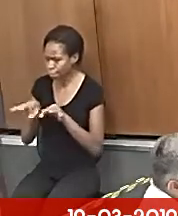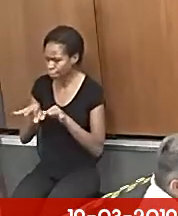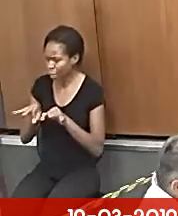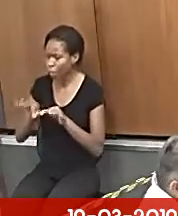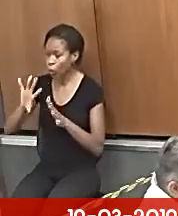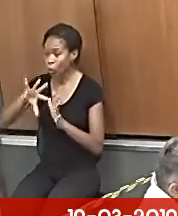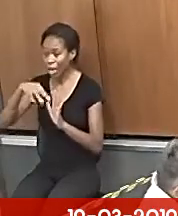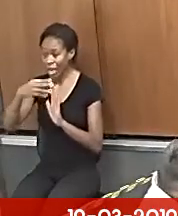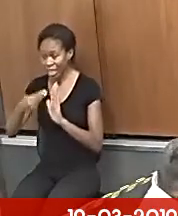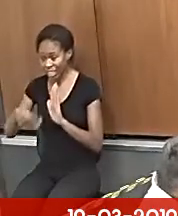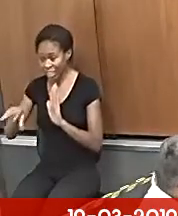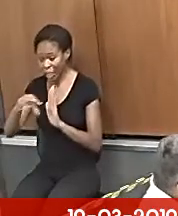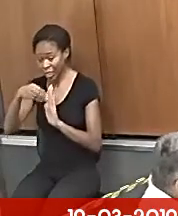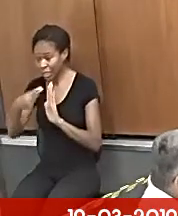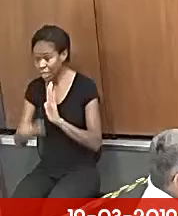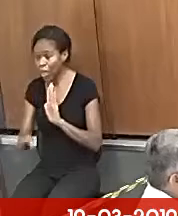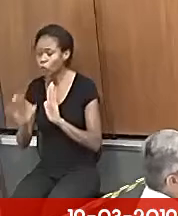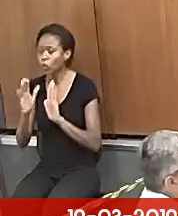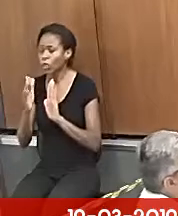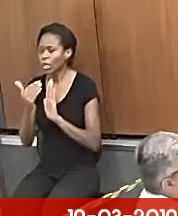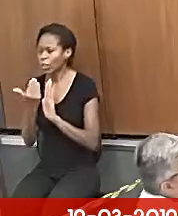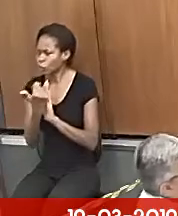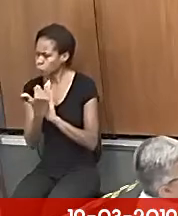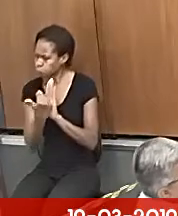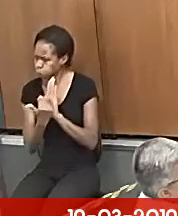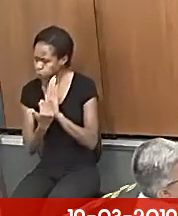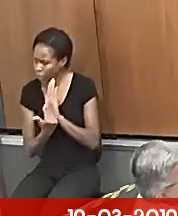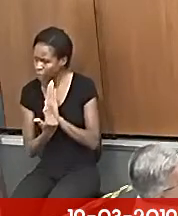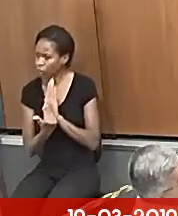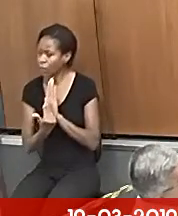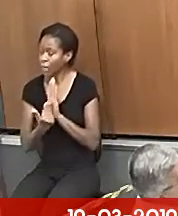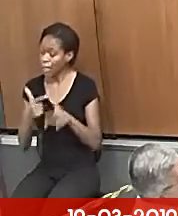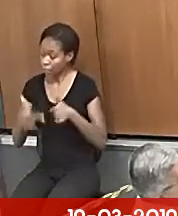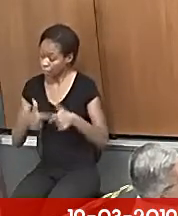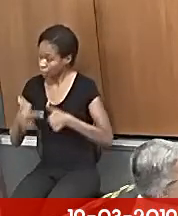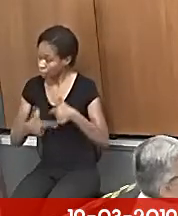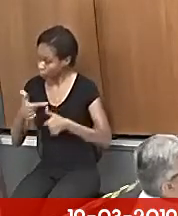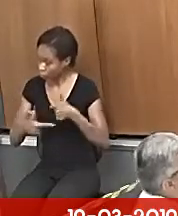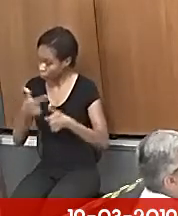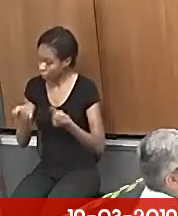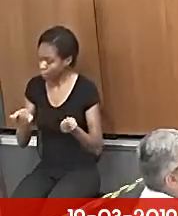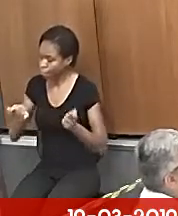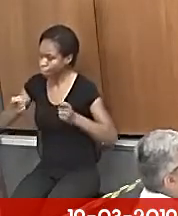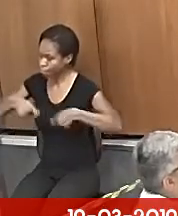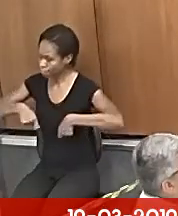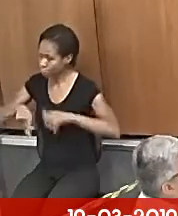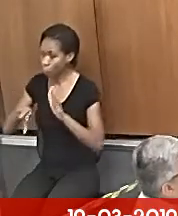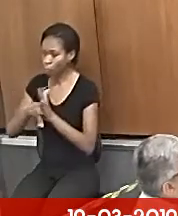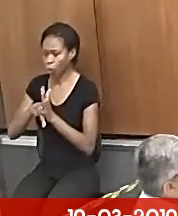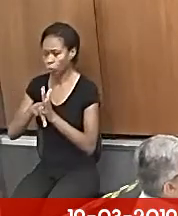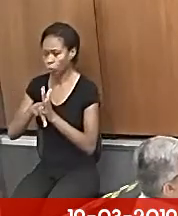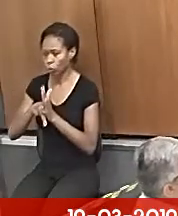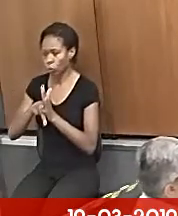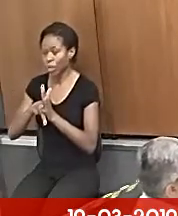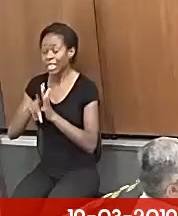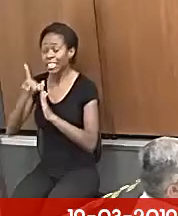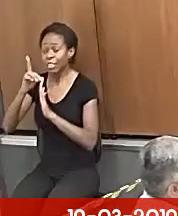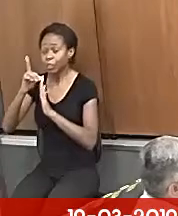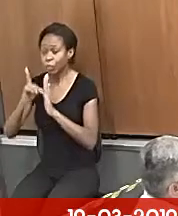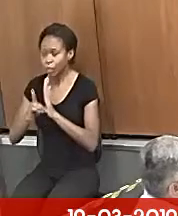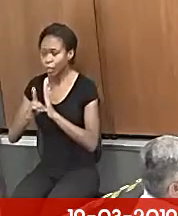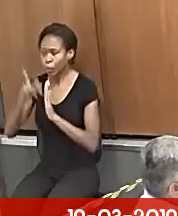das atividades relacionadas com as competências da comissão de defesa dos direitos da pessoa com deficiência